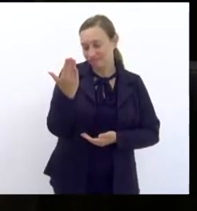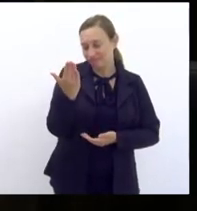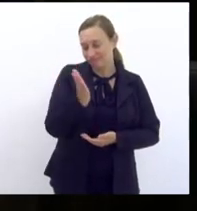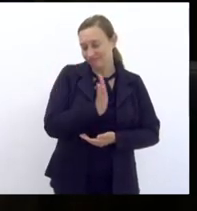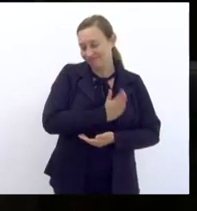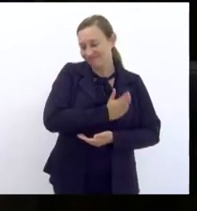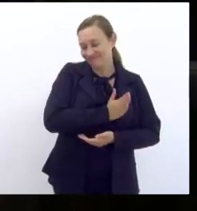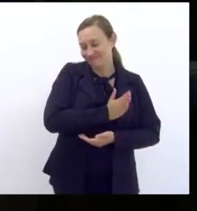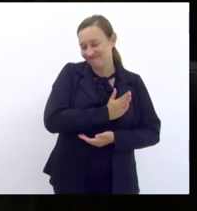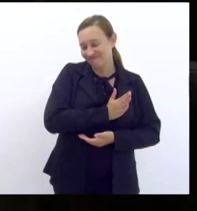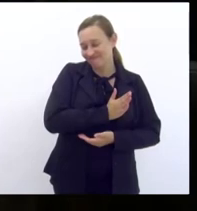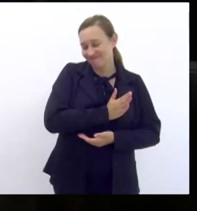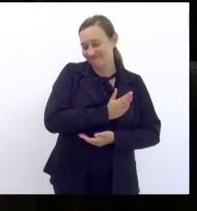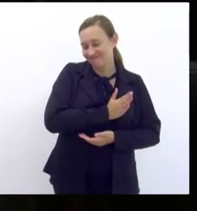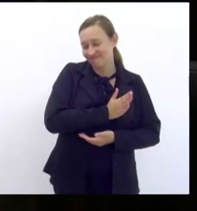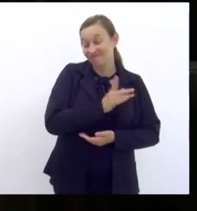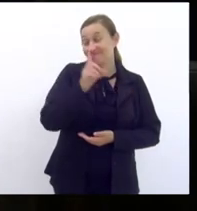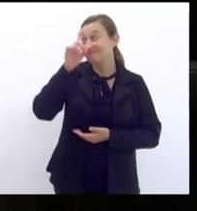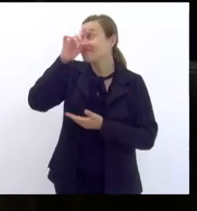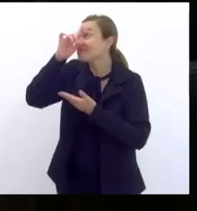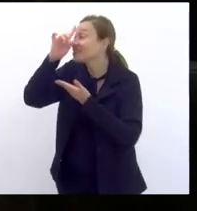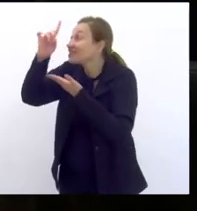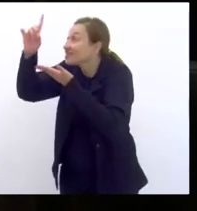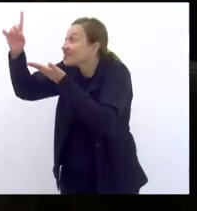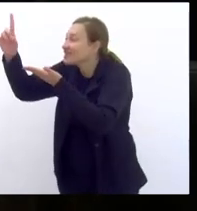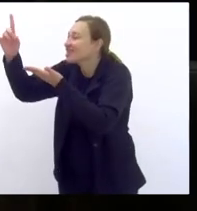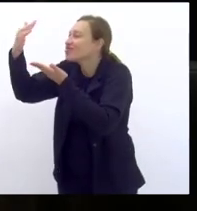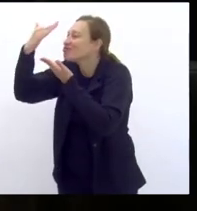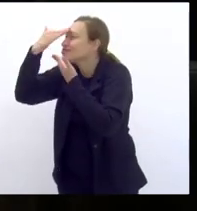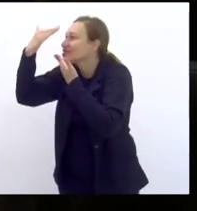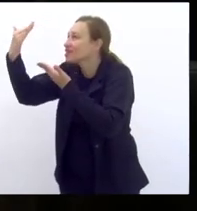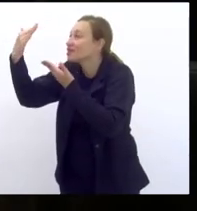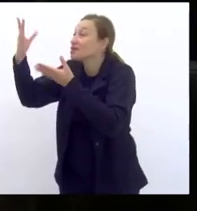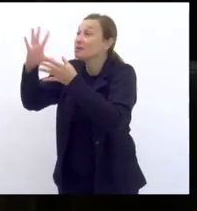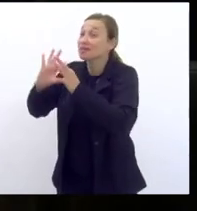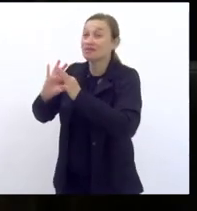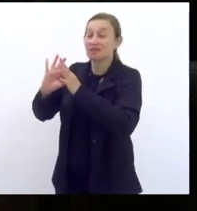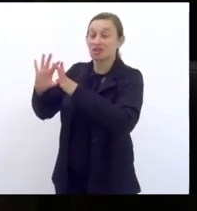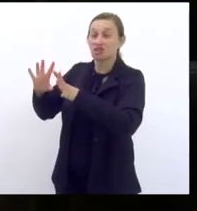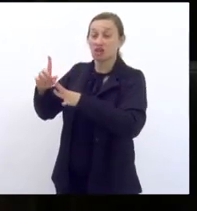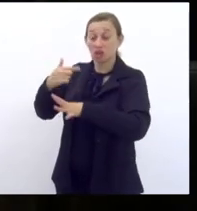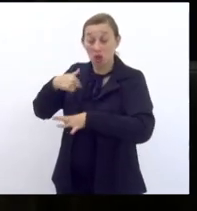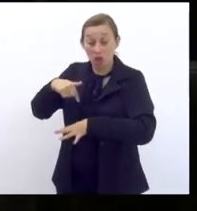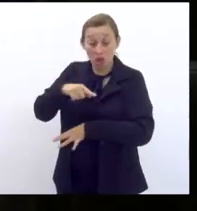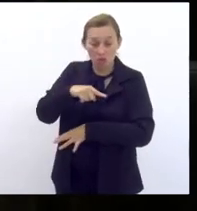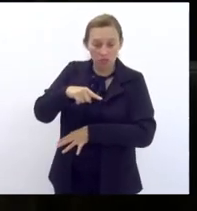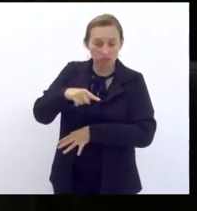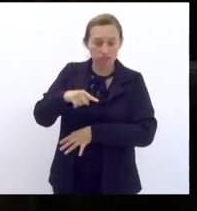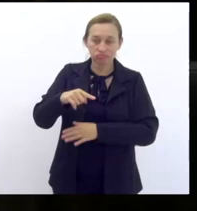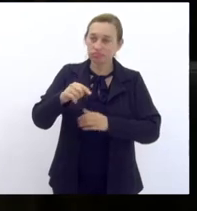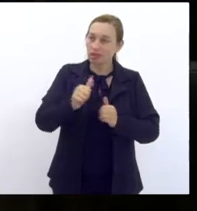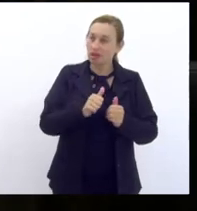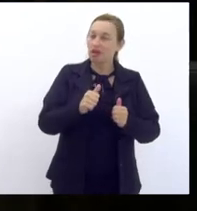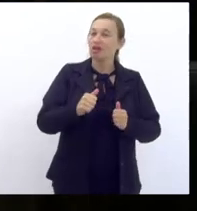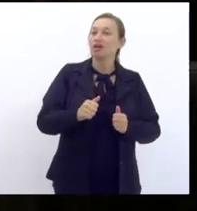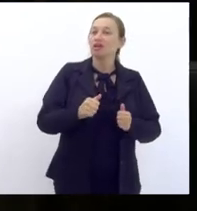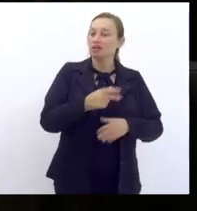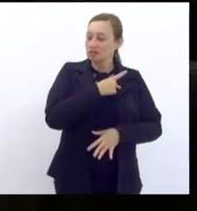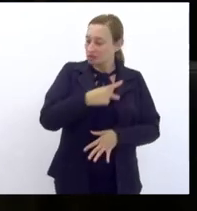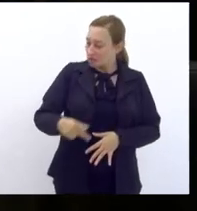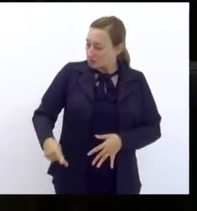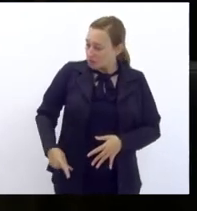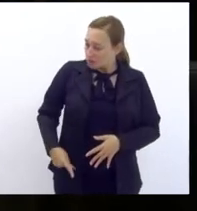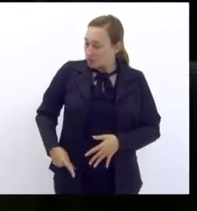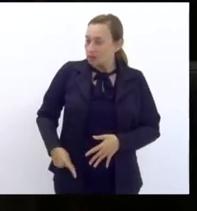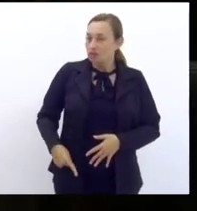coração a Deus por ter permitido tá na frente de uma instituição com tantos